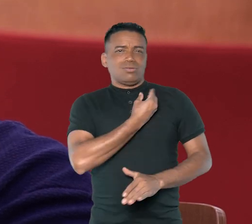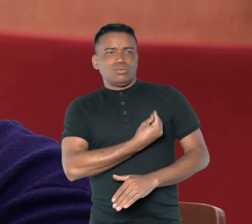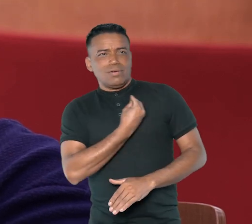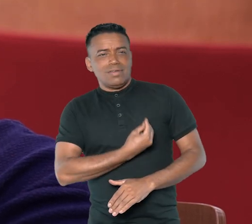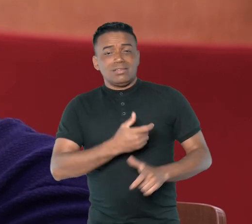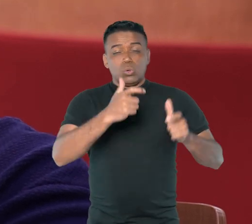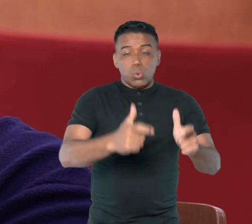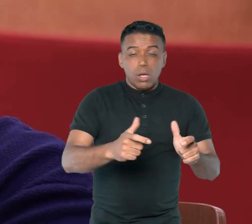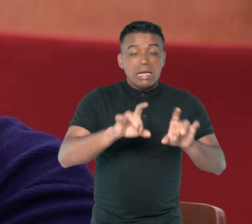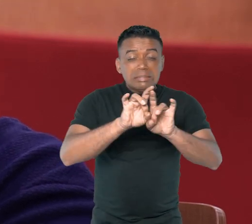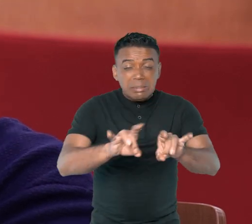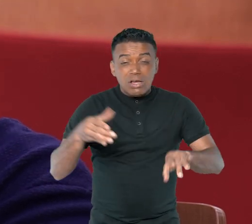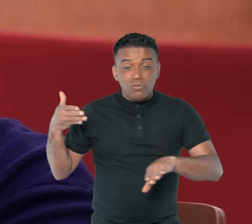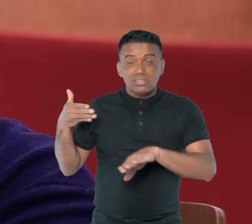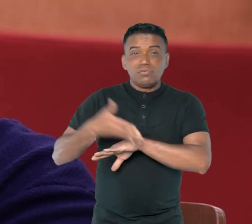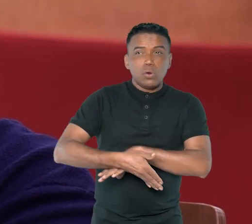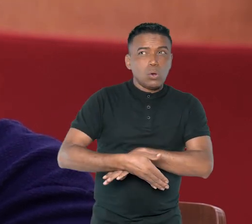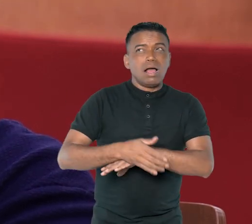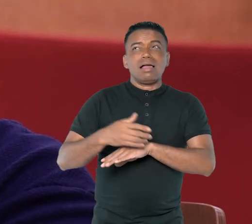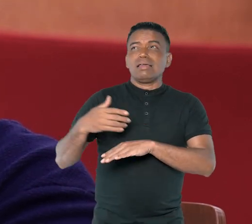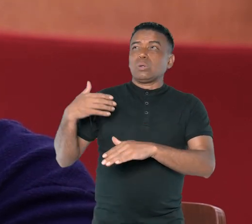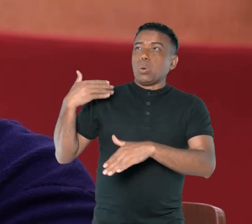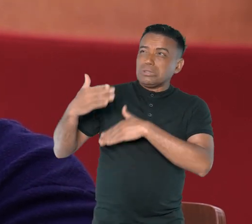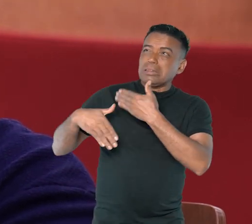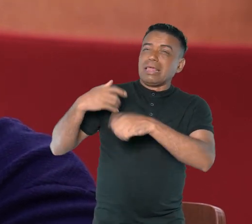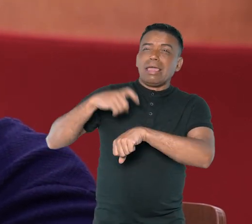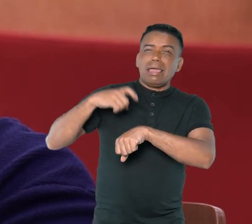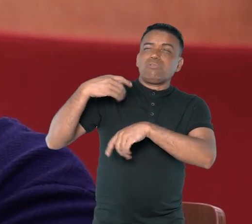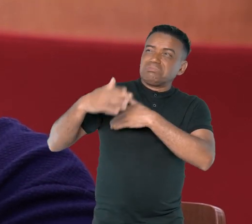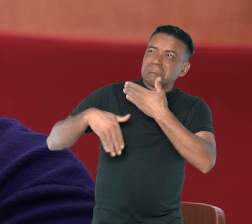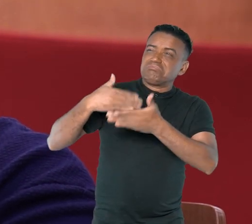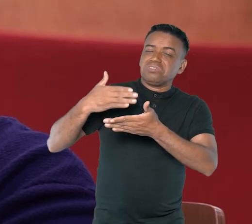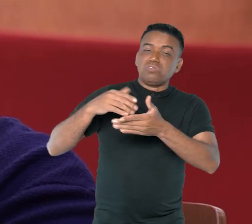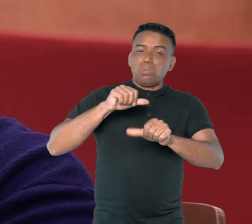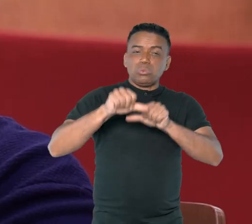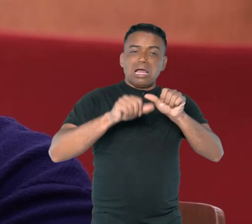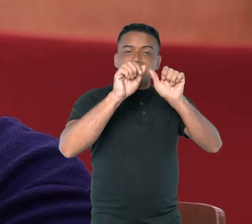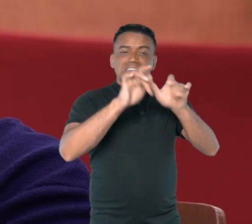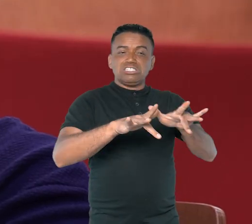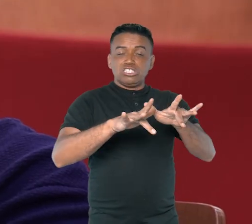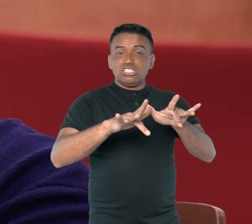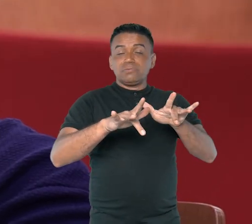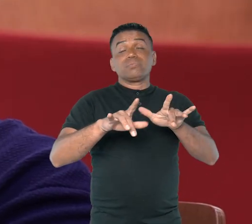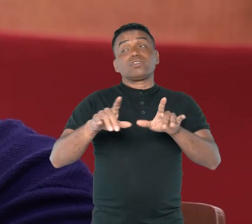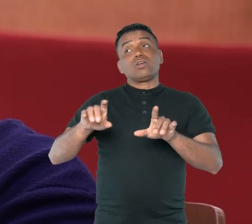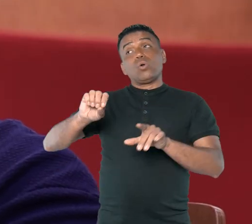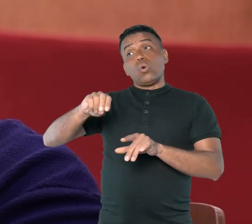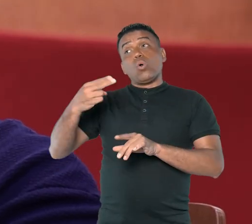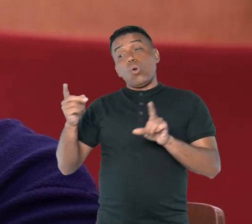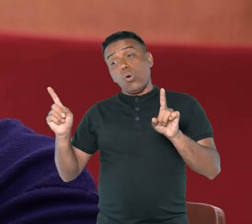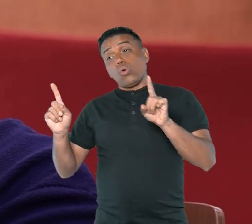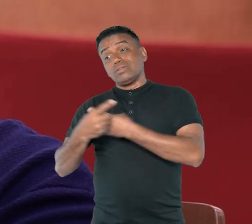grande acontecimento, que com o tempo ele foi ralentando até se desistir dele ou mudar a posição, e o contrário, alguma coisa que na época você